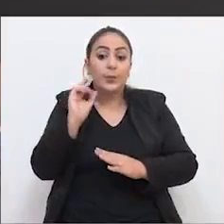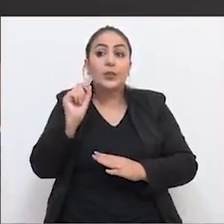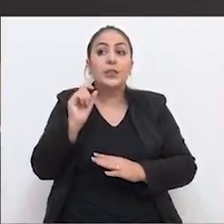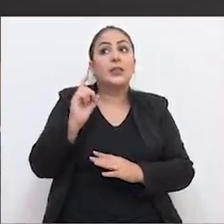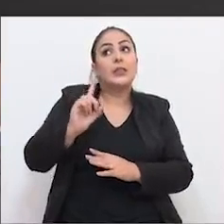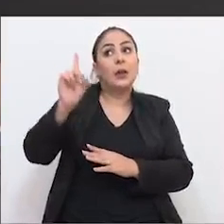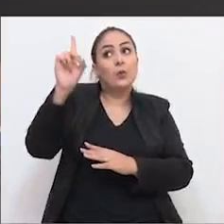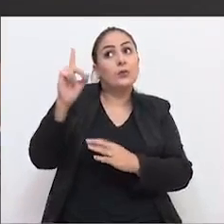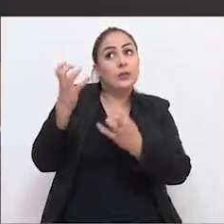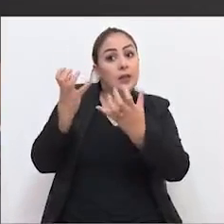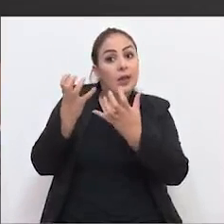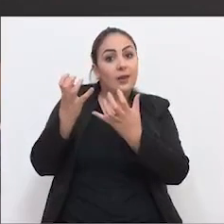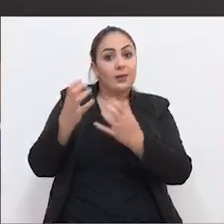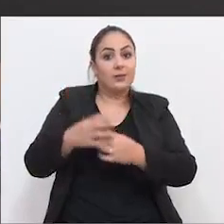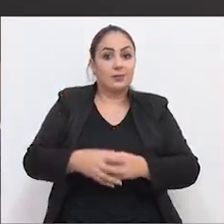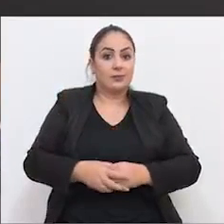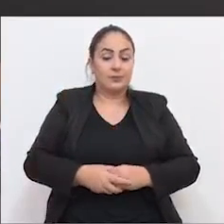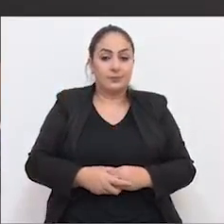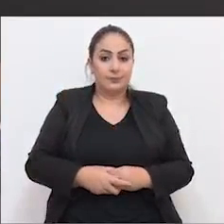e a Ele